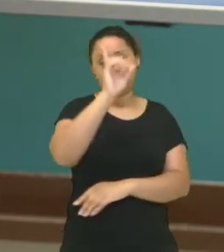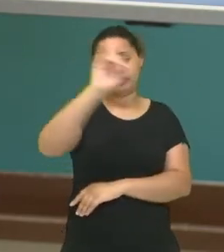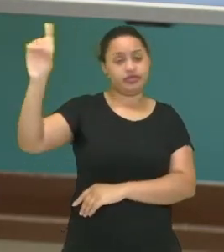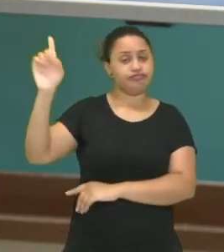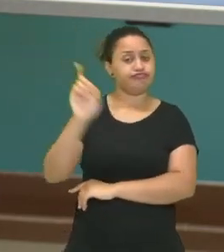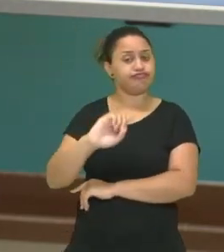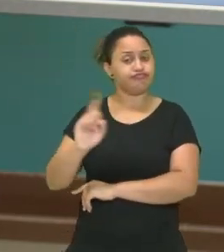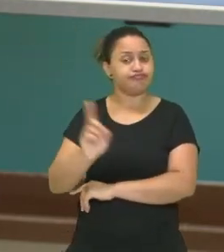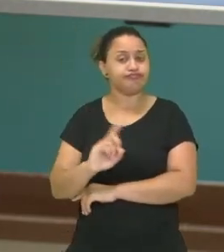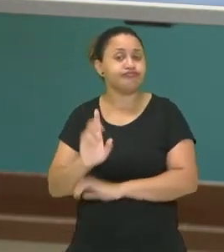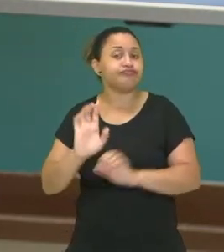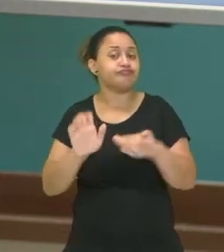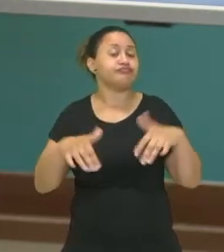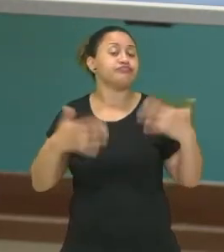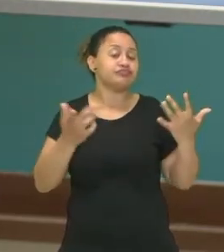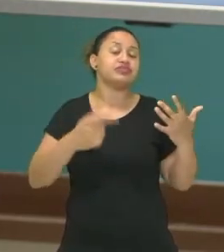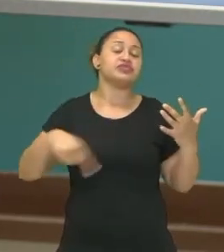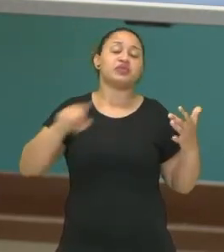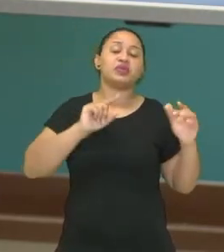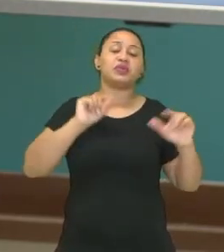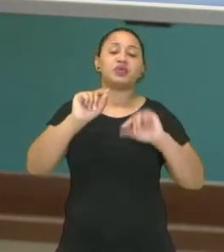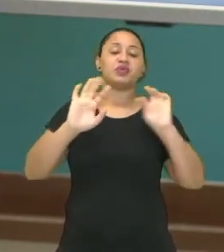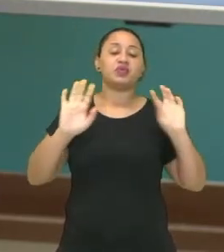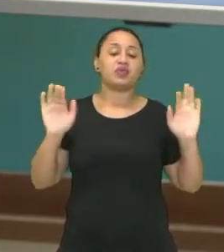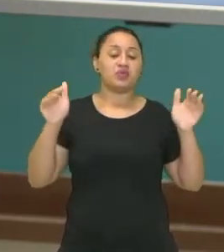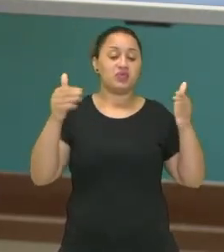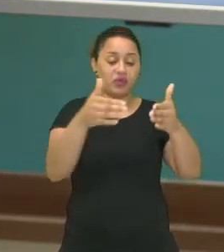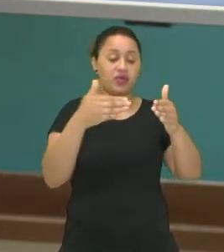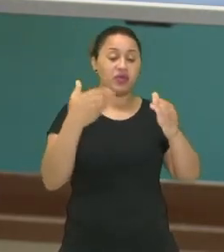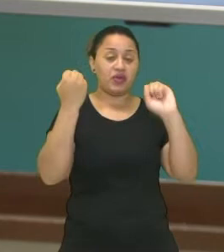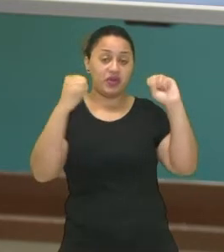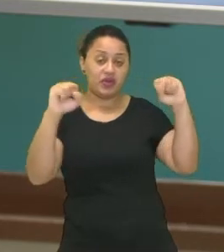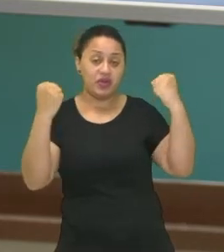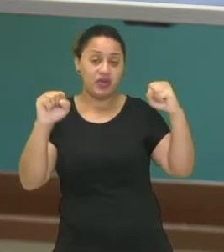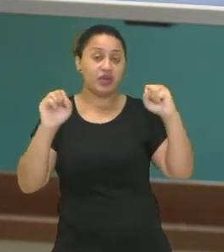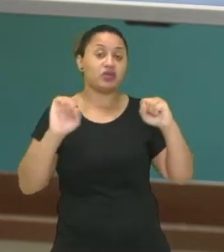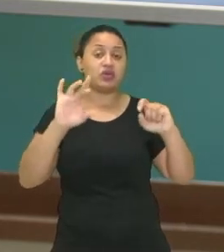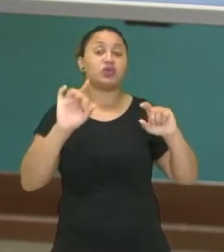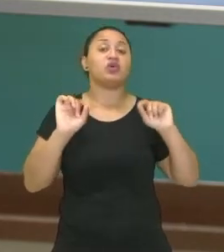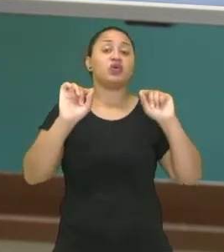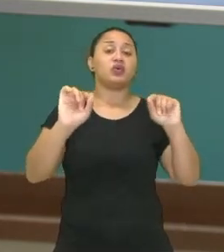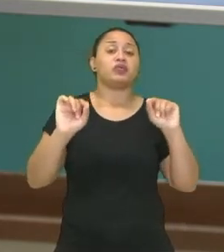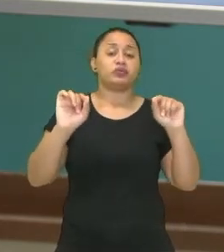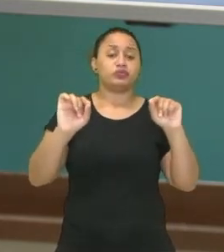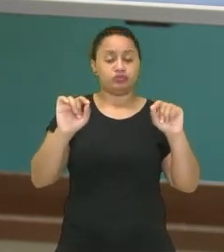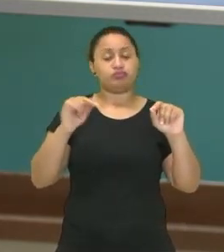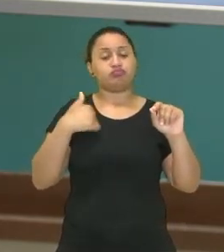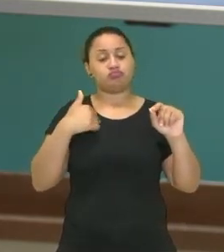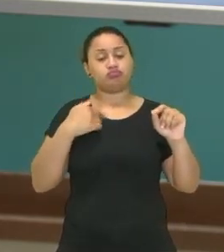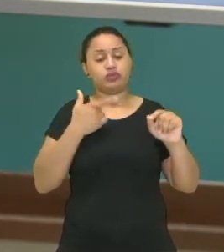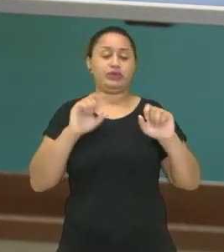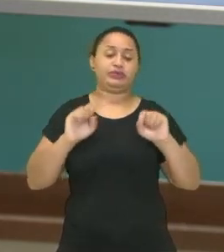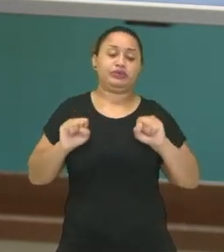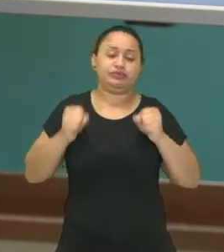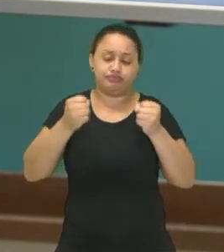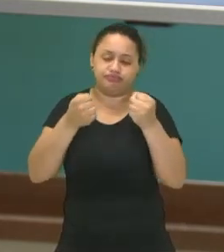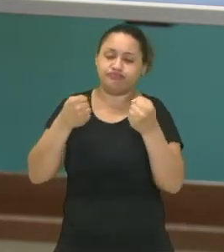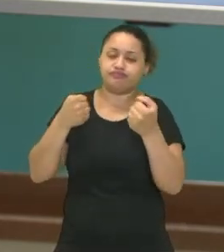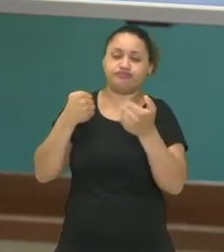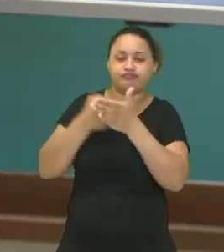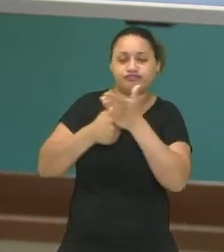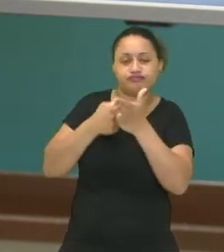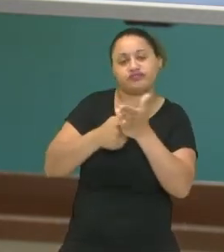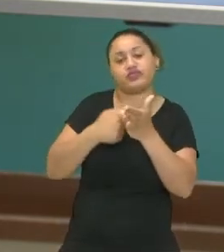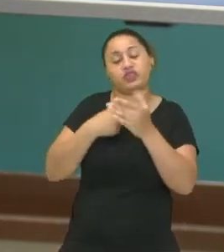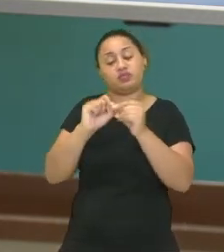Então, eles voltavam essa ginástica apenas ali para os seus guerreiros, para